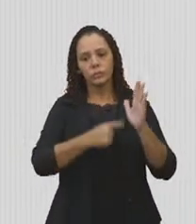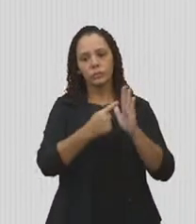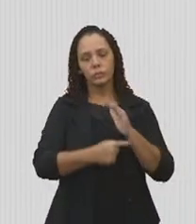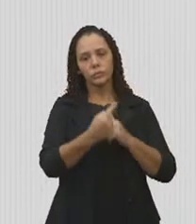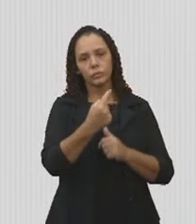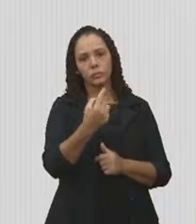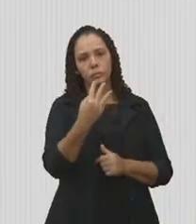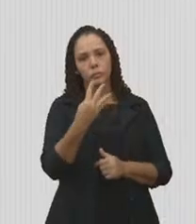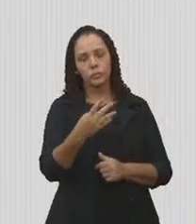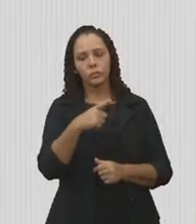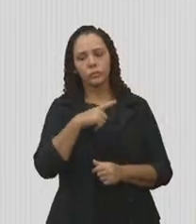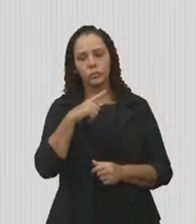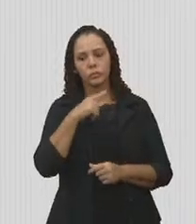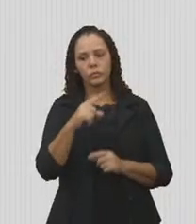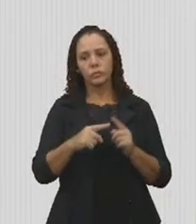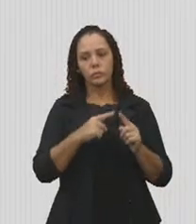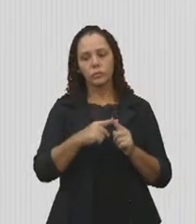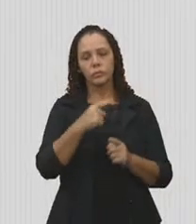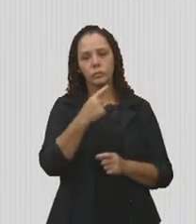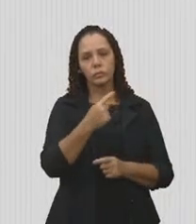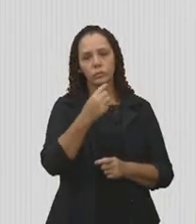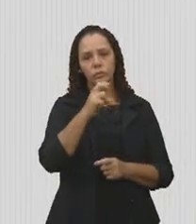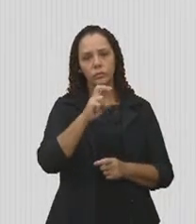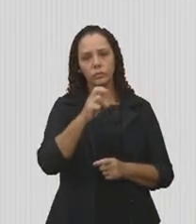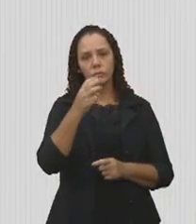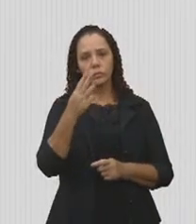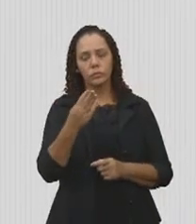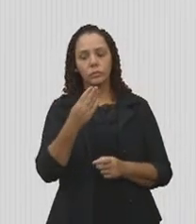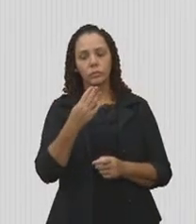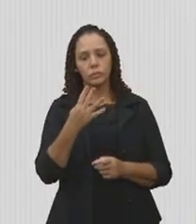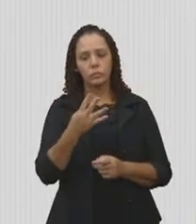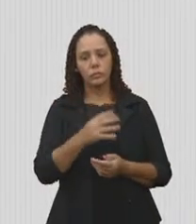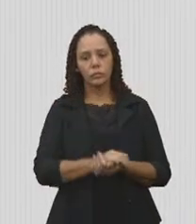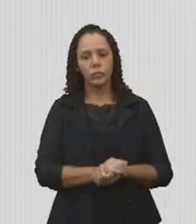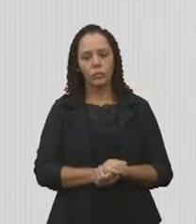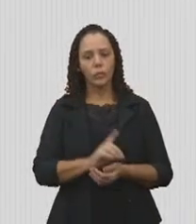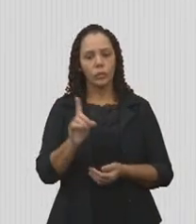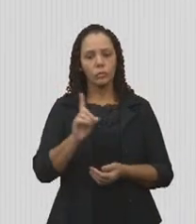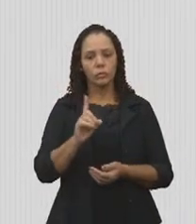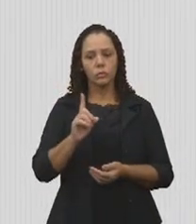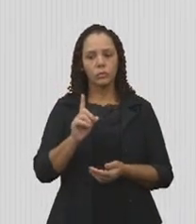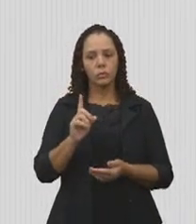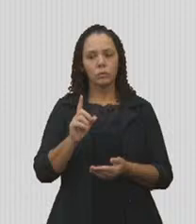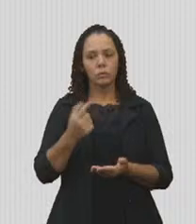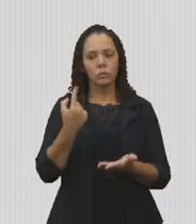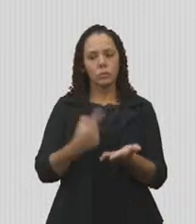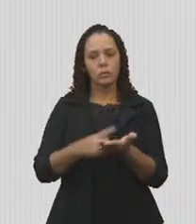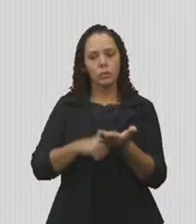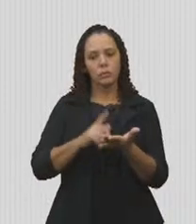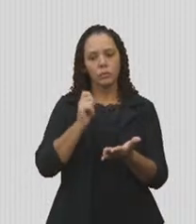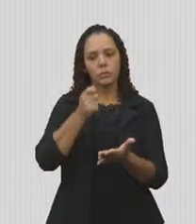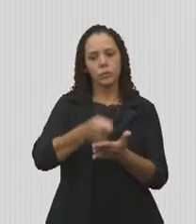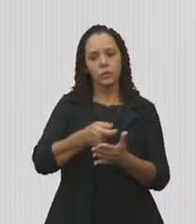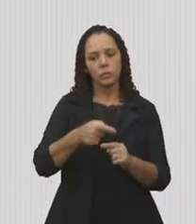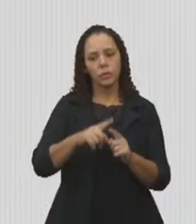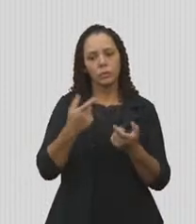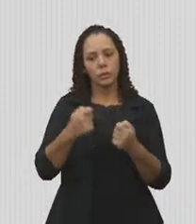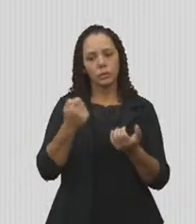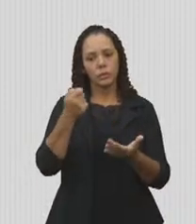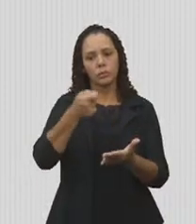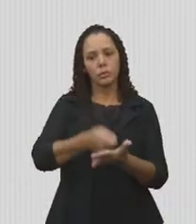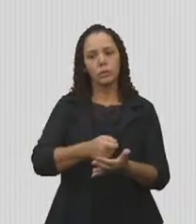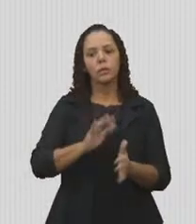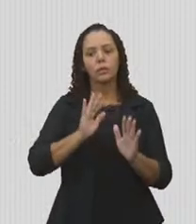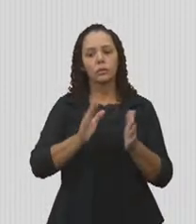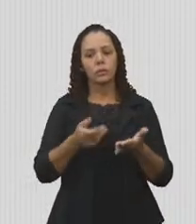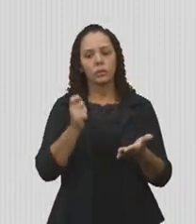um saldo de 154. E dos não processados, que não estavam inscritos, nós pagamos 52 milhões,